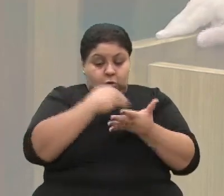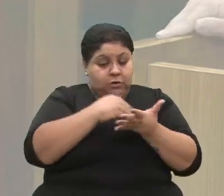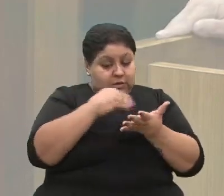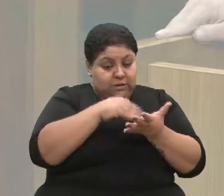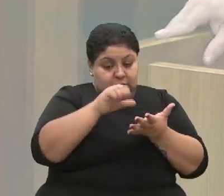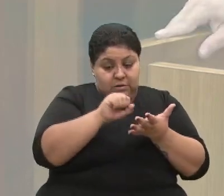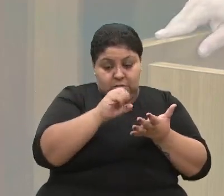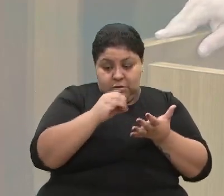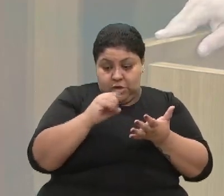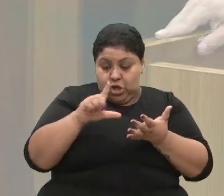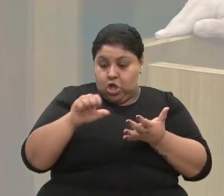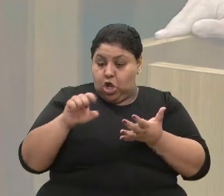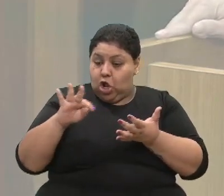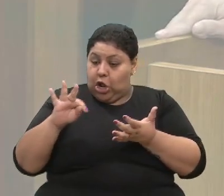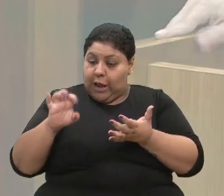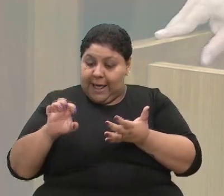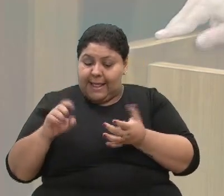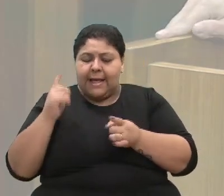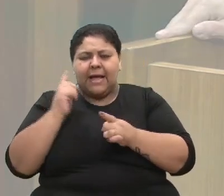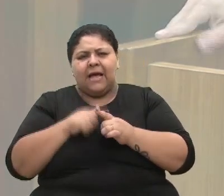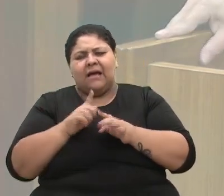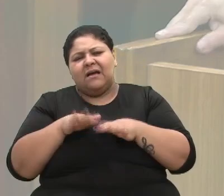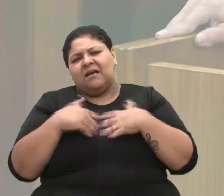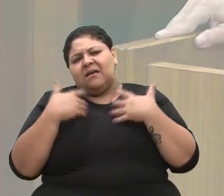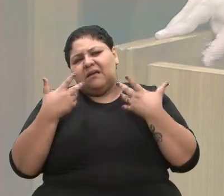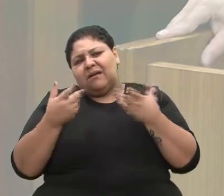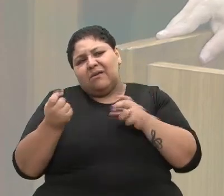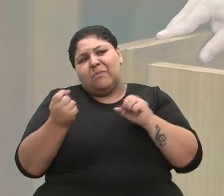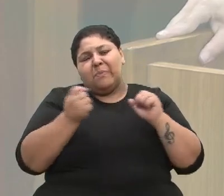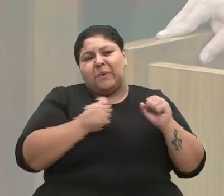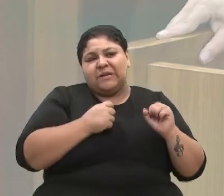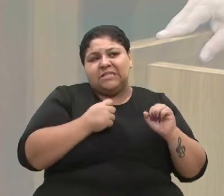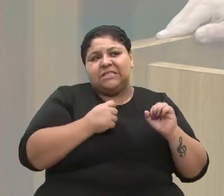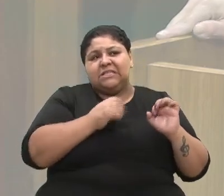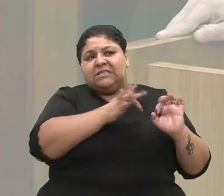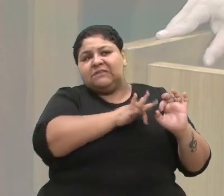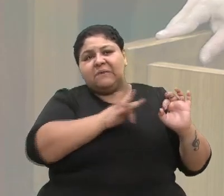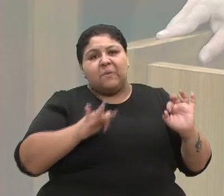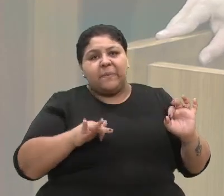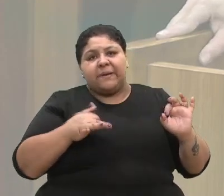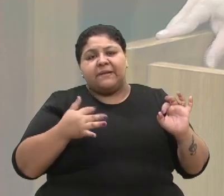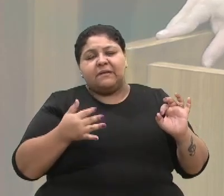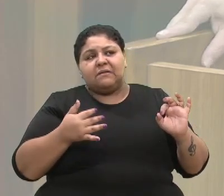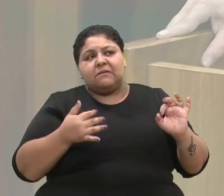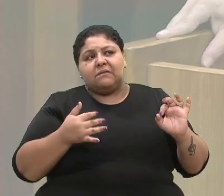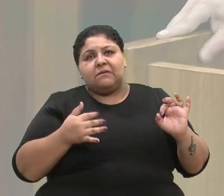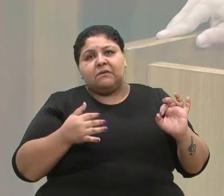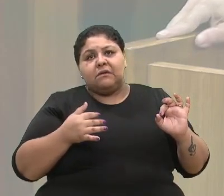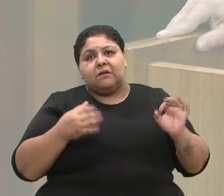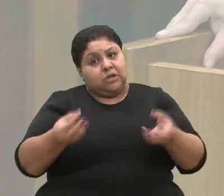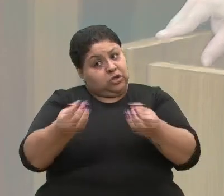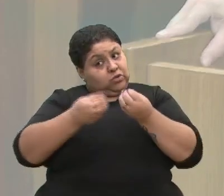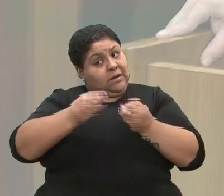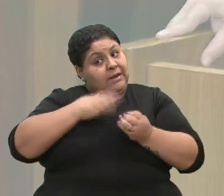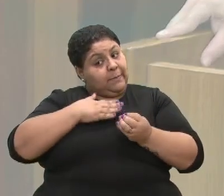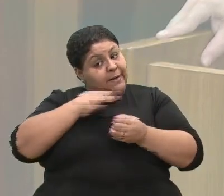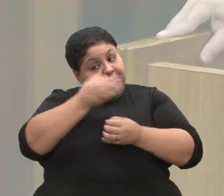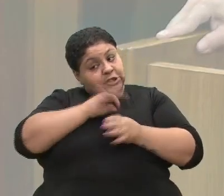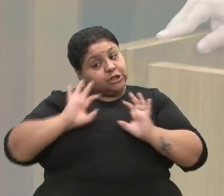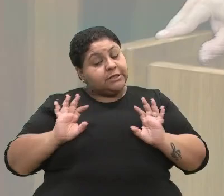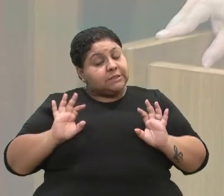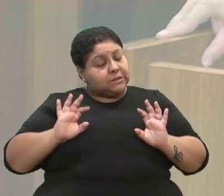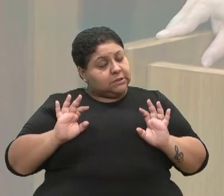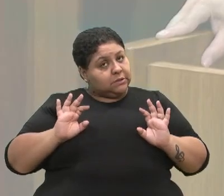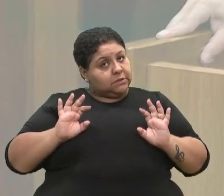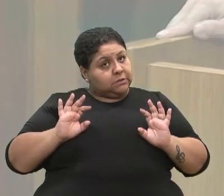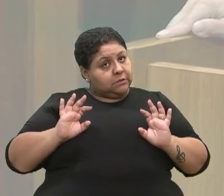porque ele dizia que poderia ser de Farroupilha. Eu disse, não, eles doaram para Caxias. É para Caxias